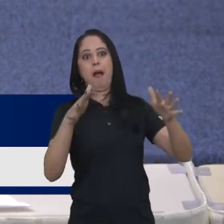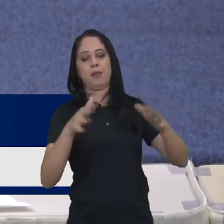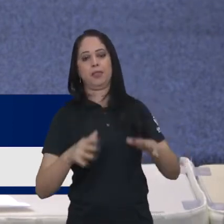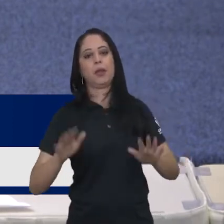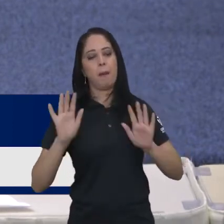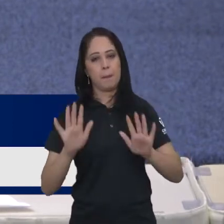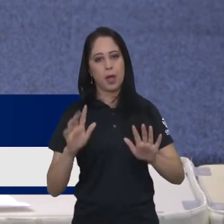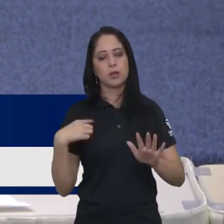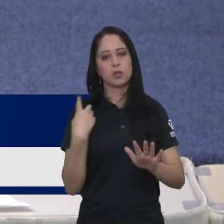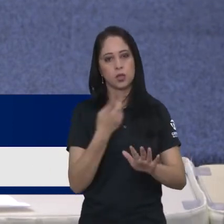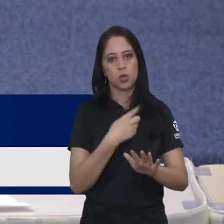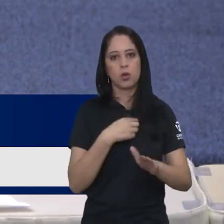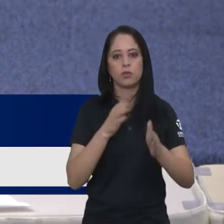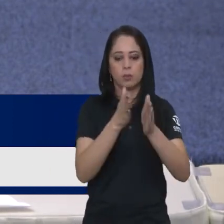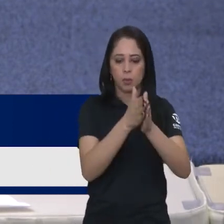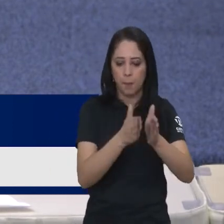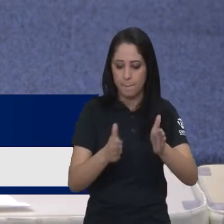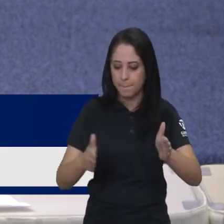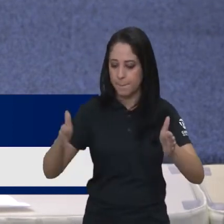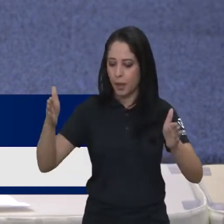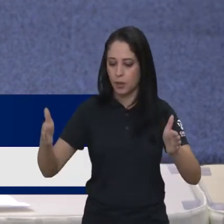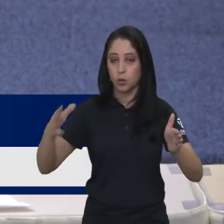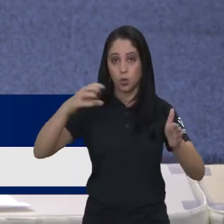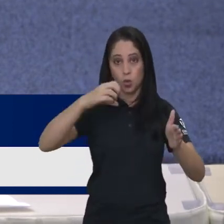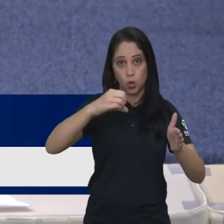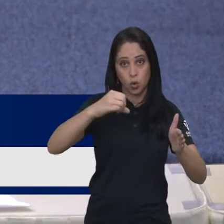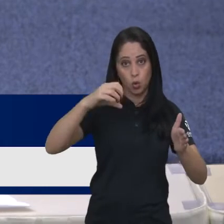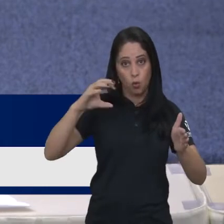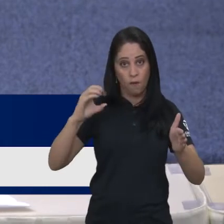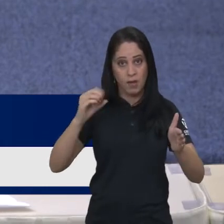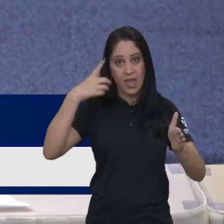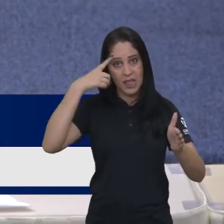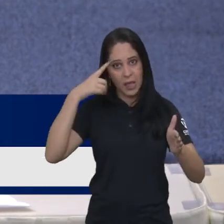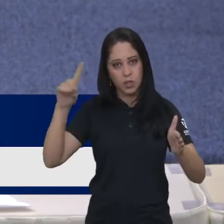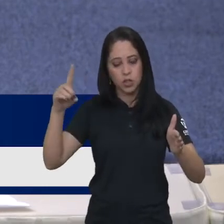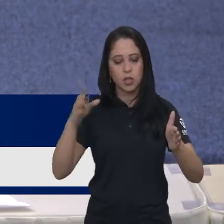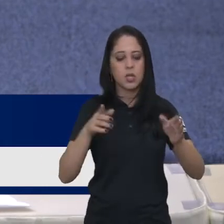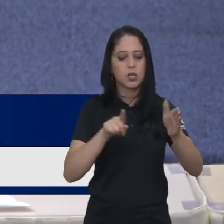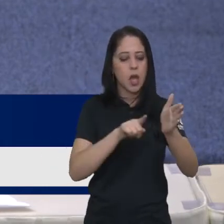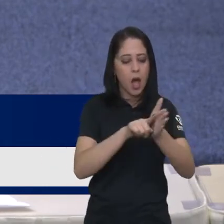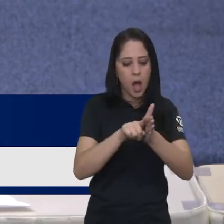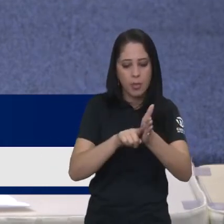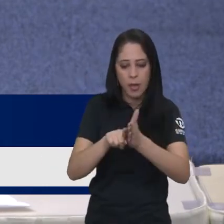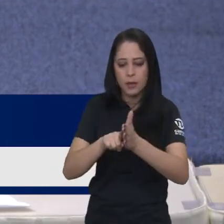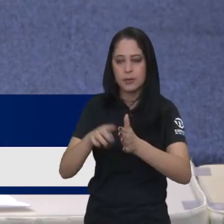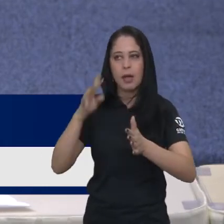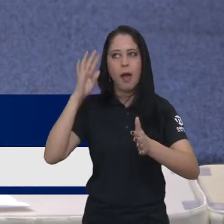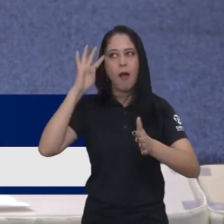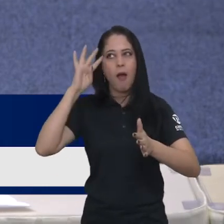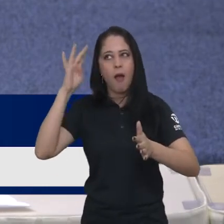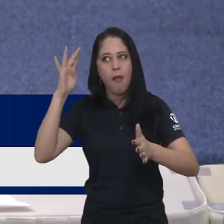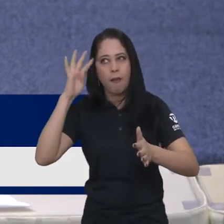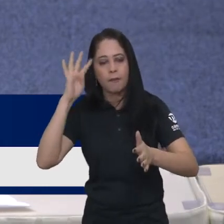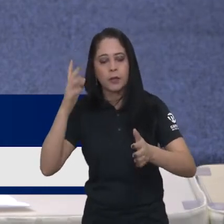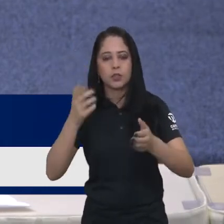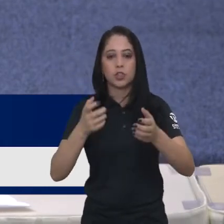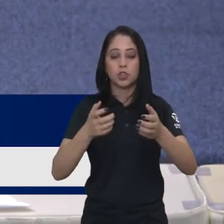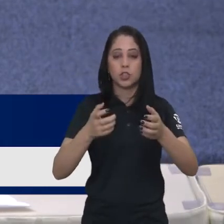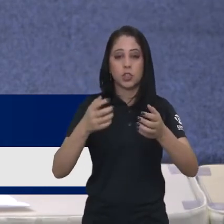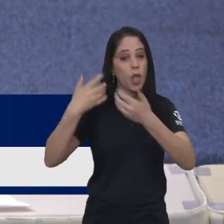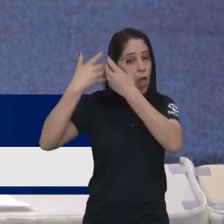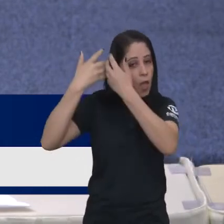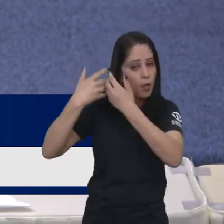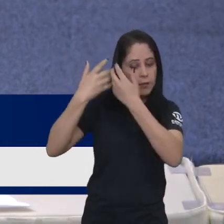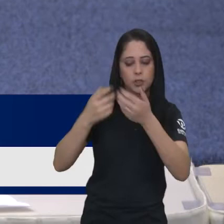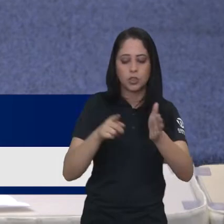mas a gente vai prever, assim como o defensor público trouxe algumas sugestões, o que tem que ser feito e os prazos para que